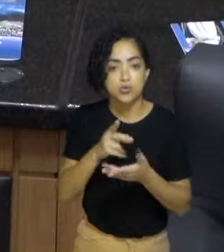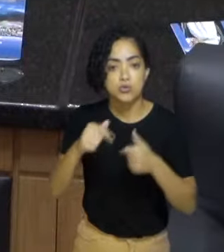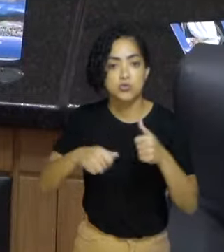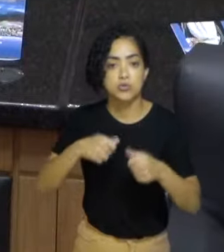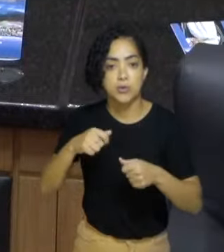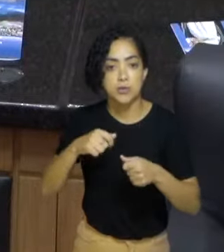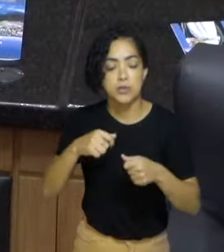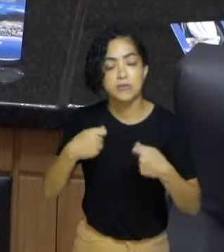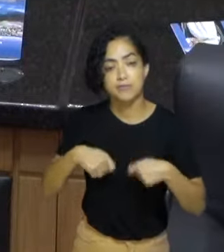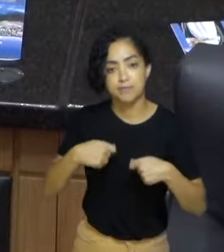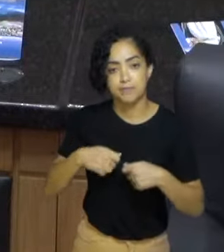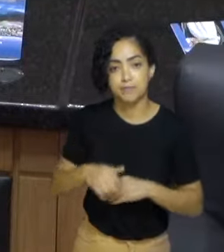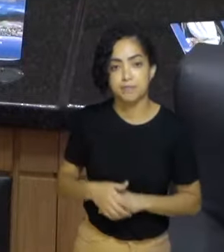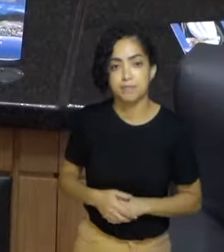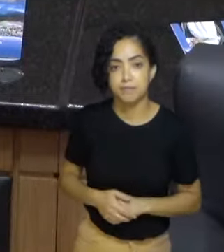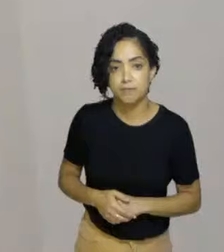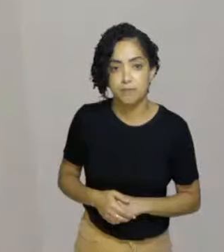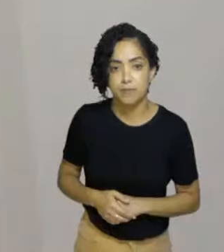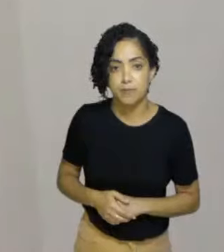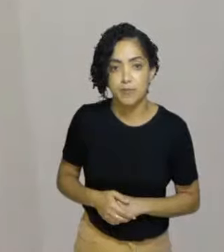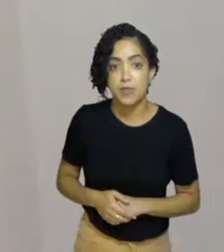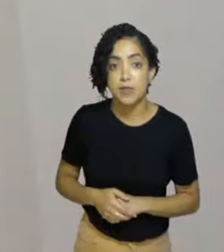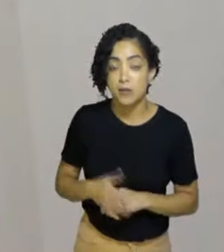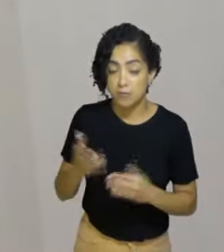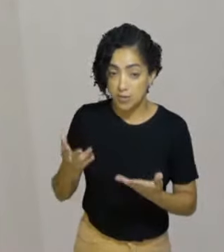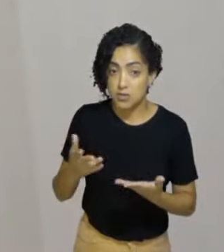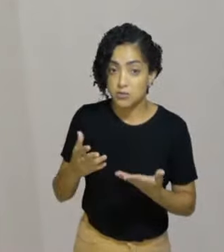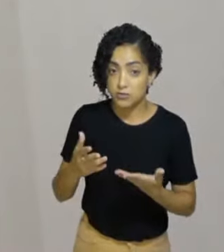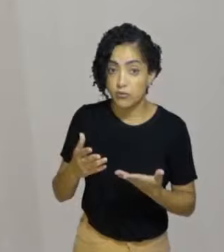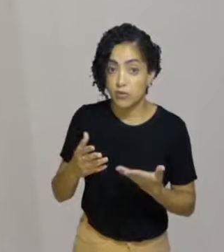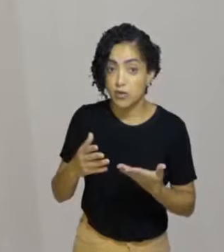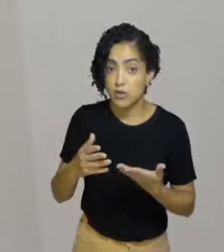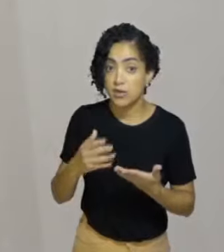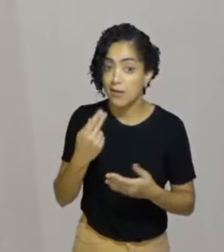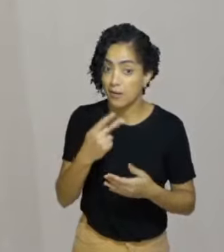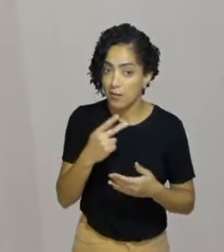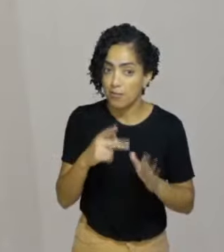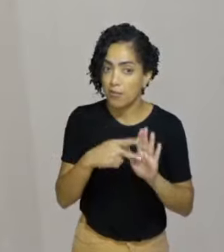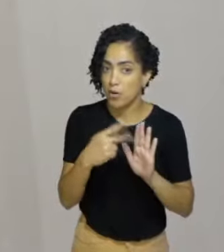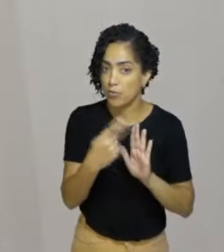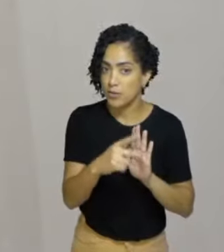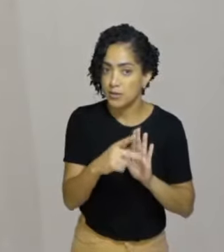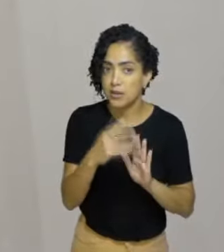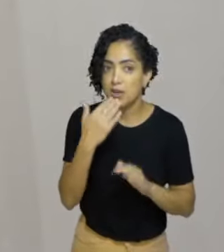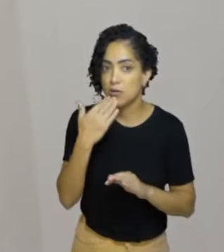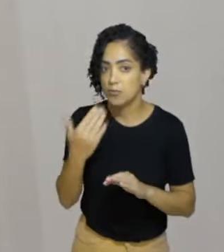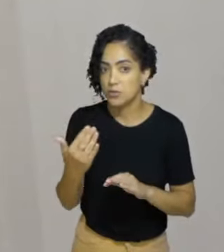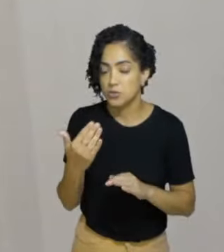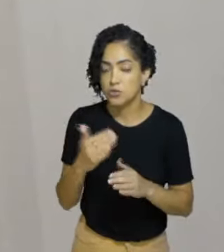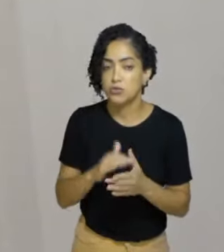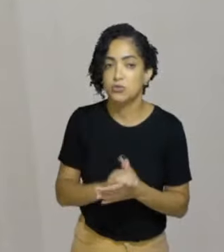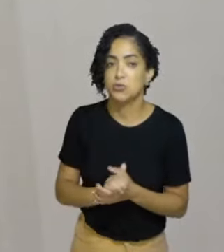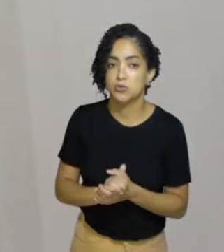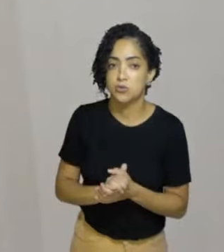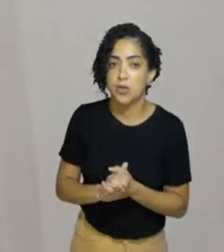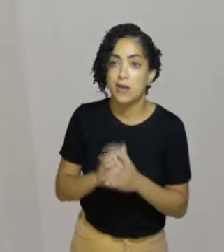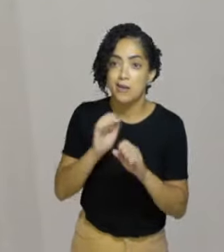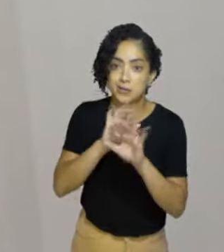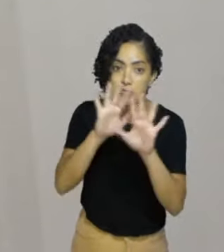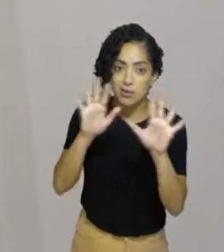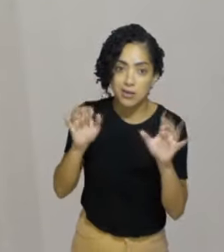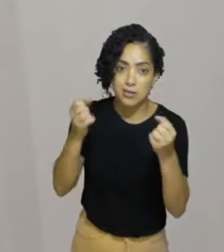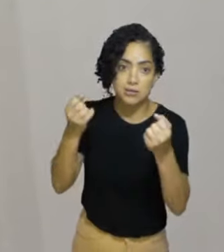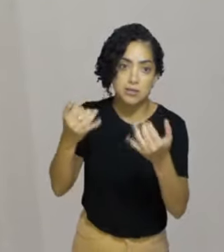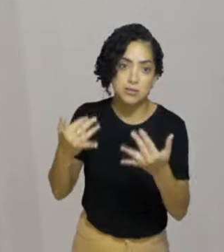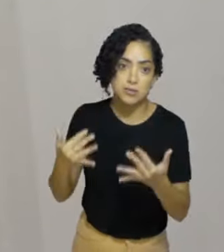complementar, deputado Massocco, foi a própria secretária Carmen que enviou à comissão o pedido dela vir aqui prestar esclarecimento. Não foi nem,